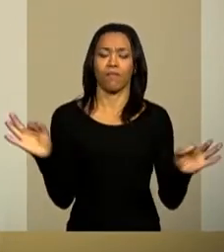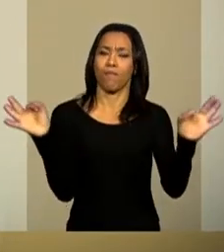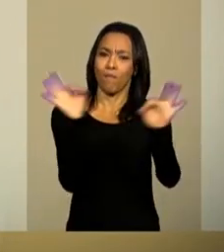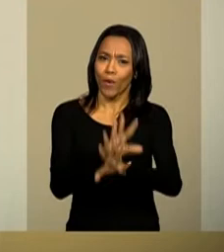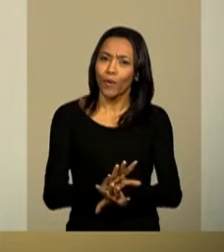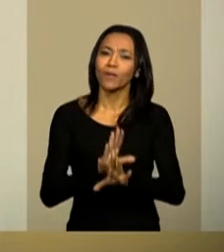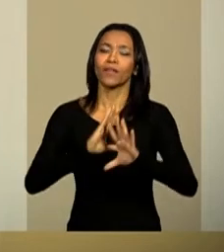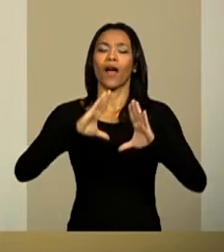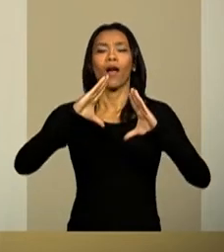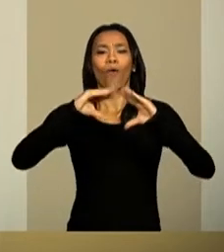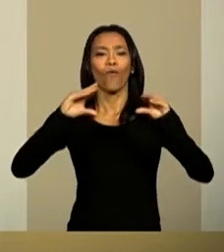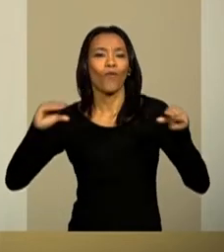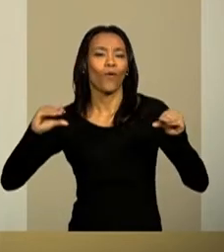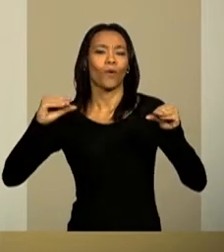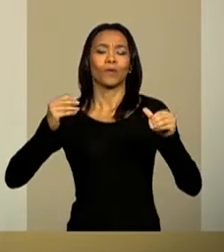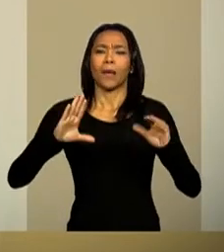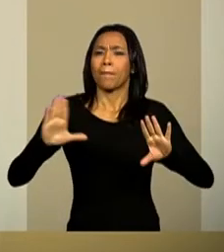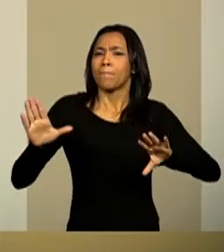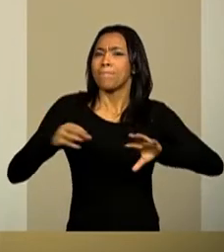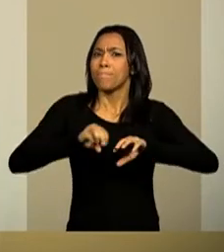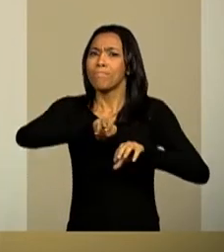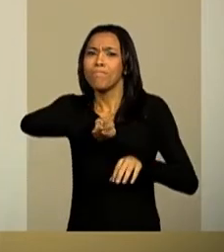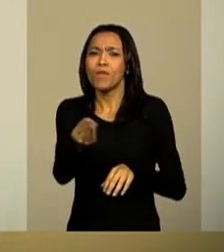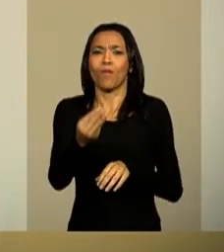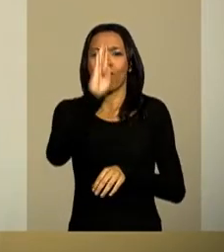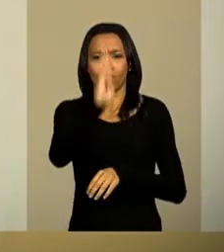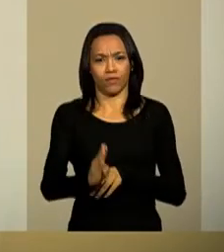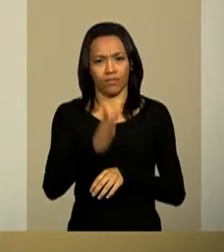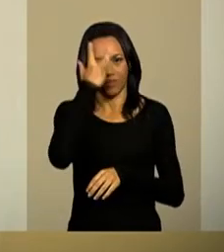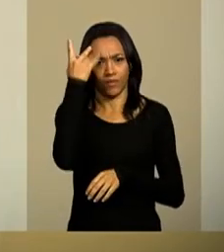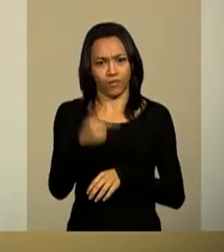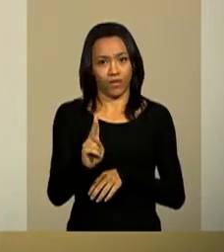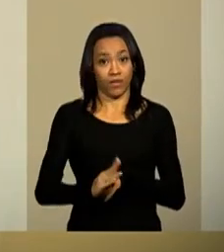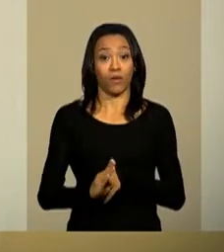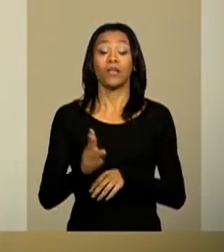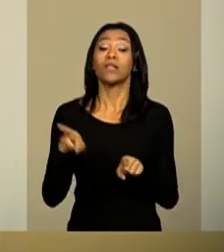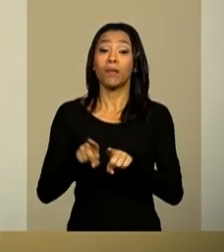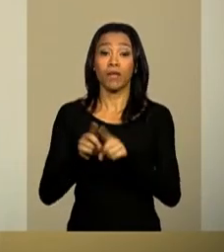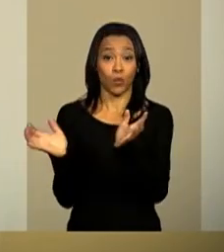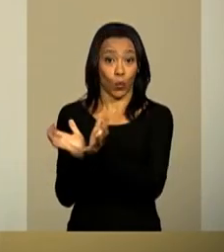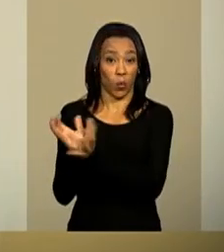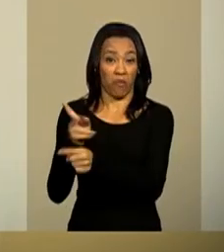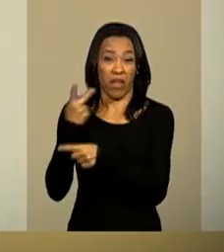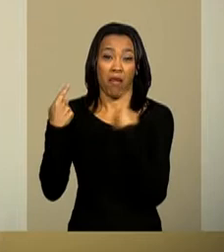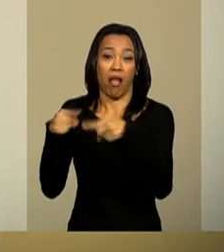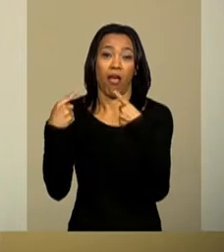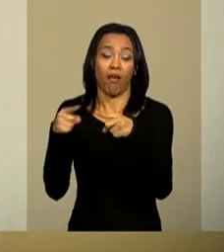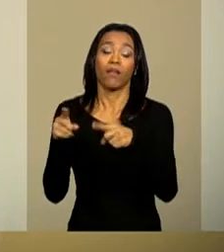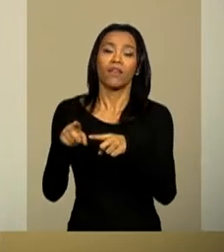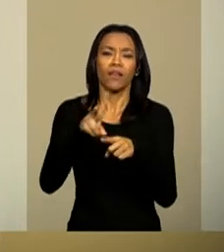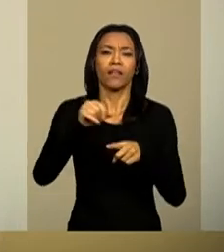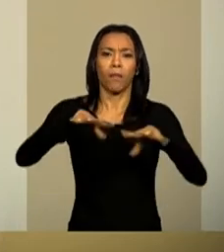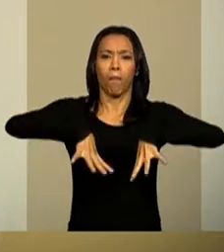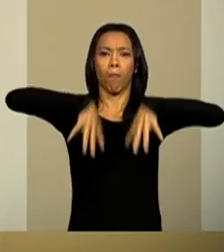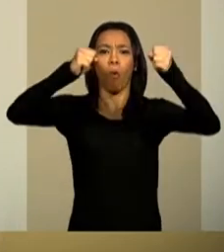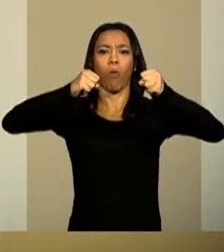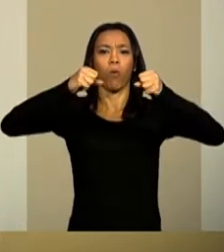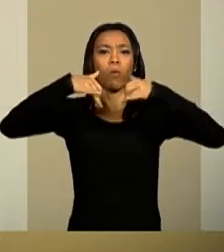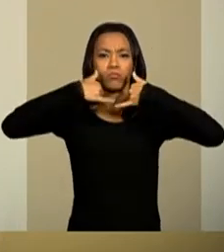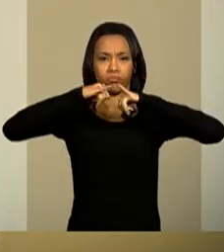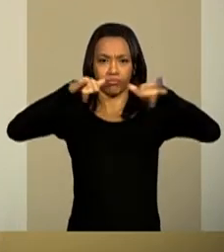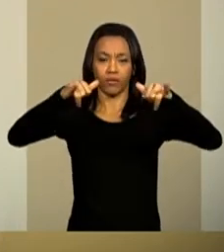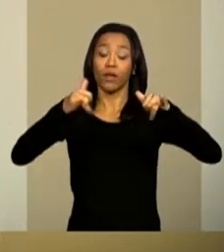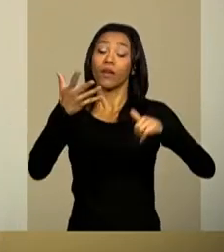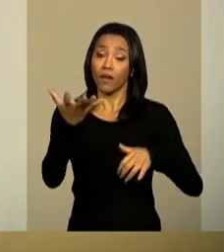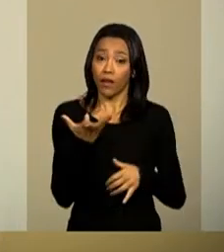dar conforto a milhões de brasileiros. Chegaram a dizer que iria haver racionamento de energia. Quero garantir